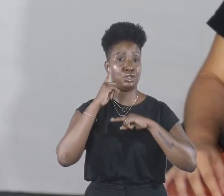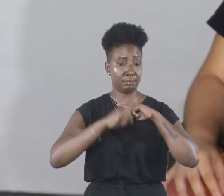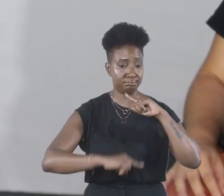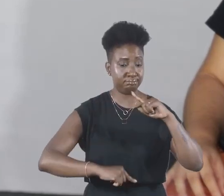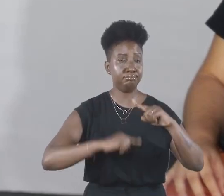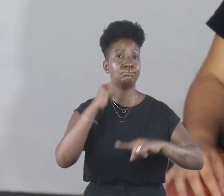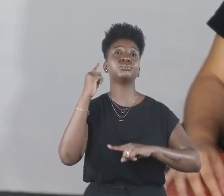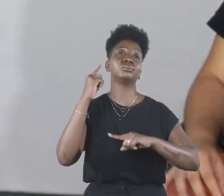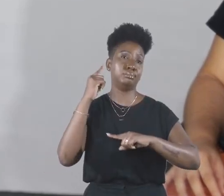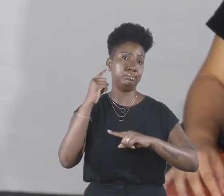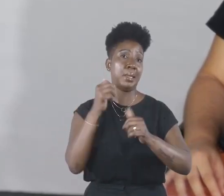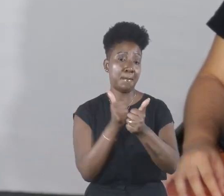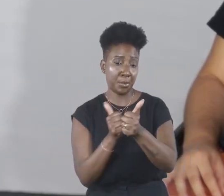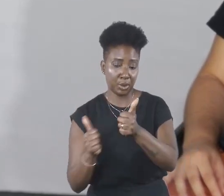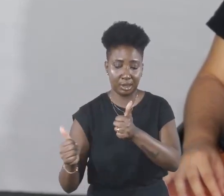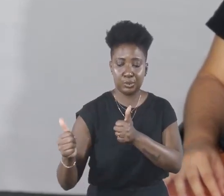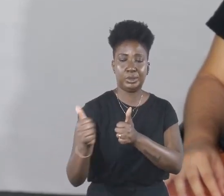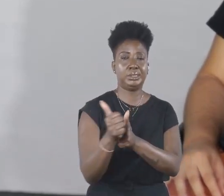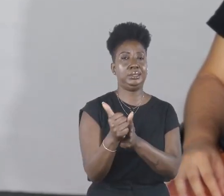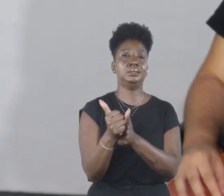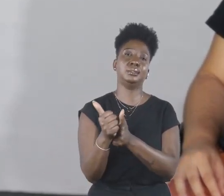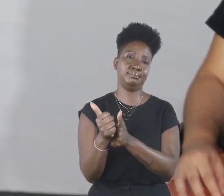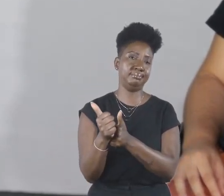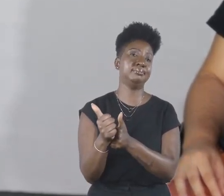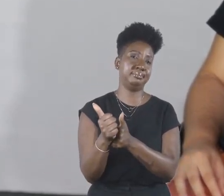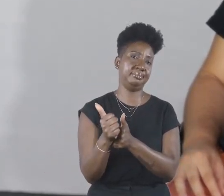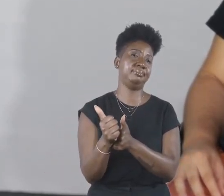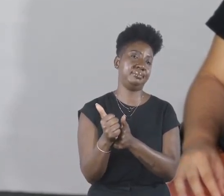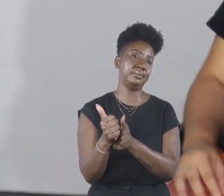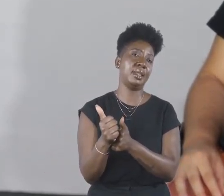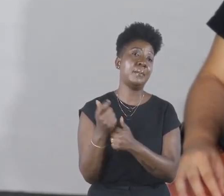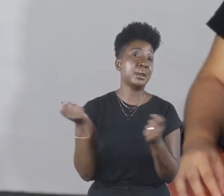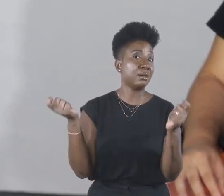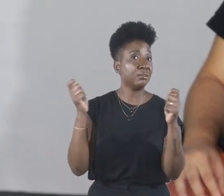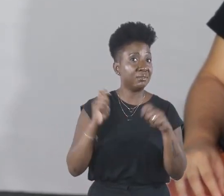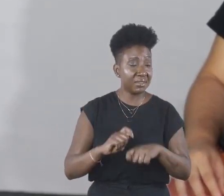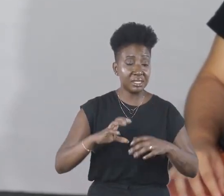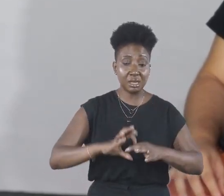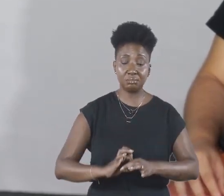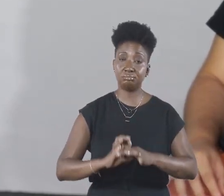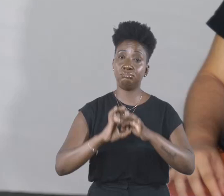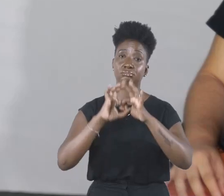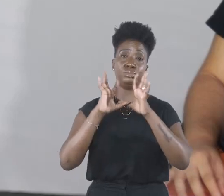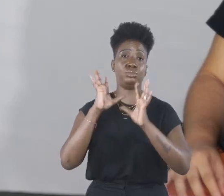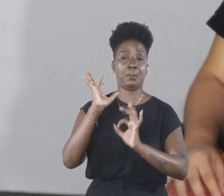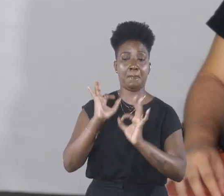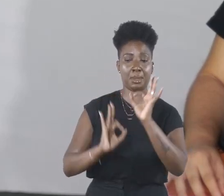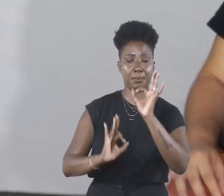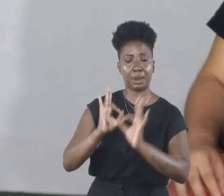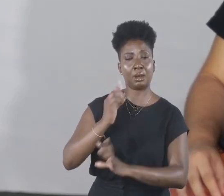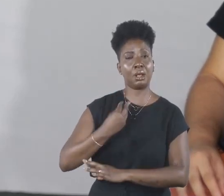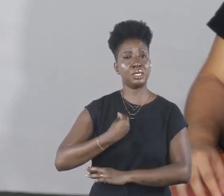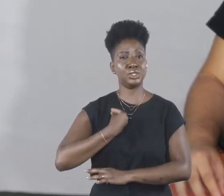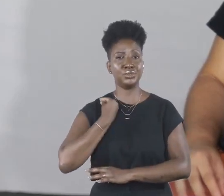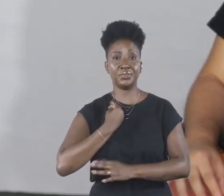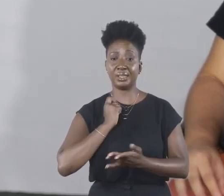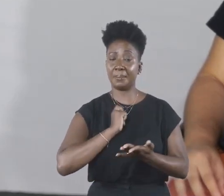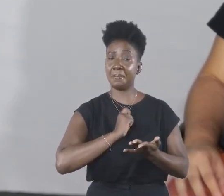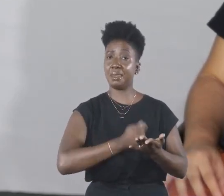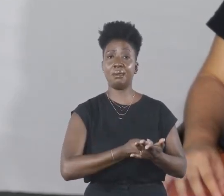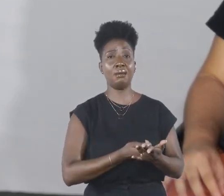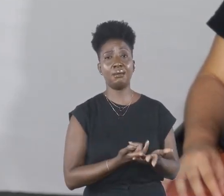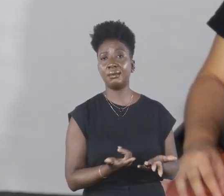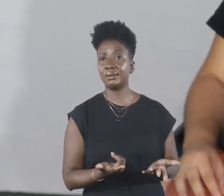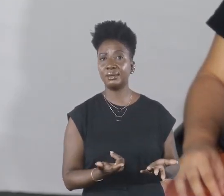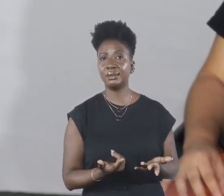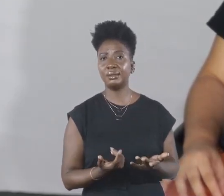palavra é isso, ser protagonista, para poder fazer o que ele quiser, o projeto de vida dele, que é pagar minhas